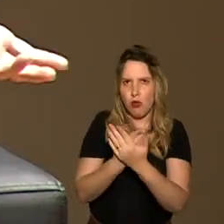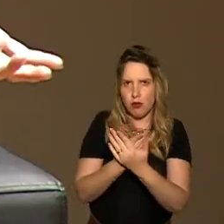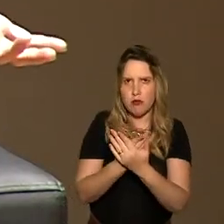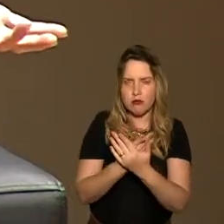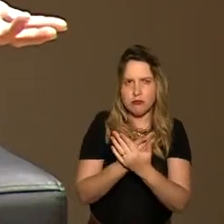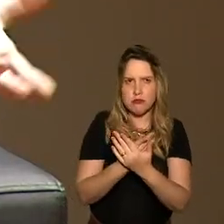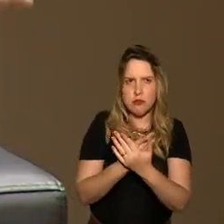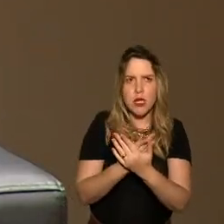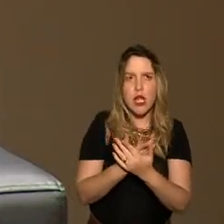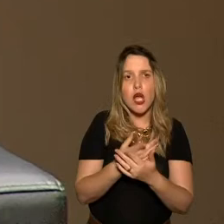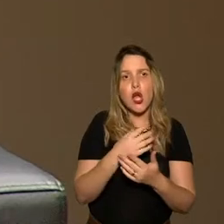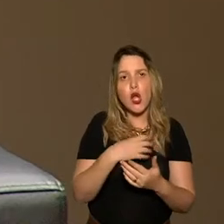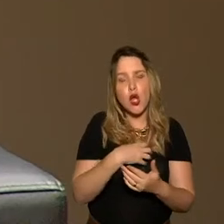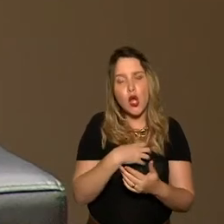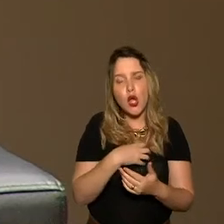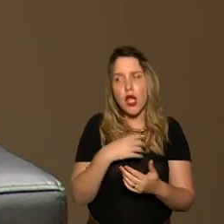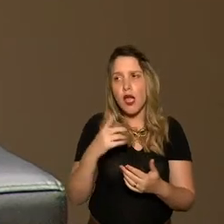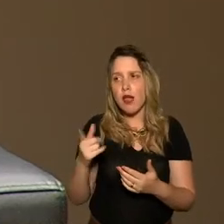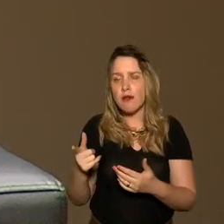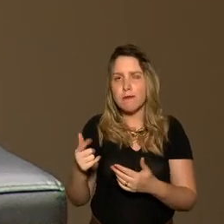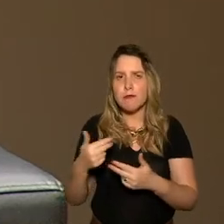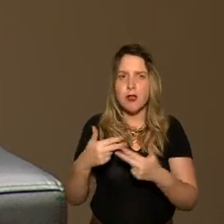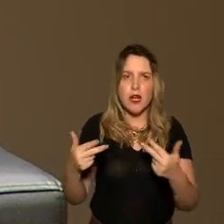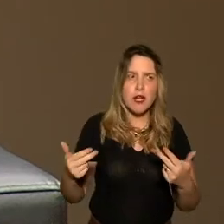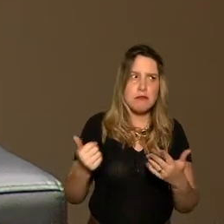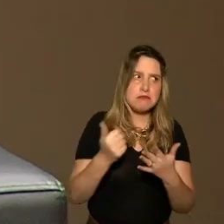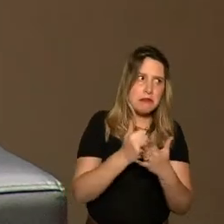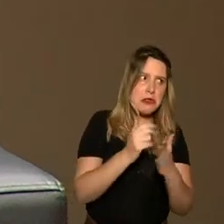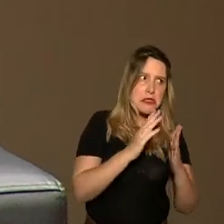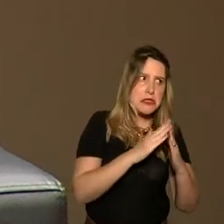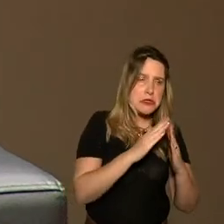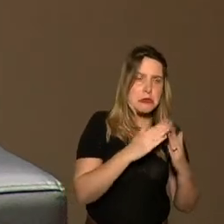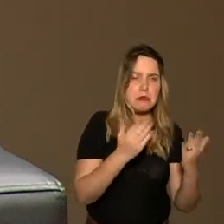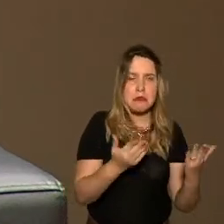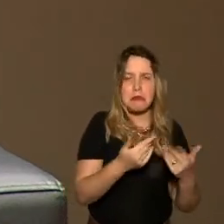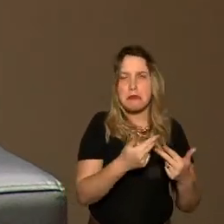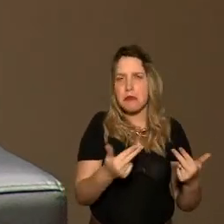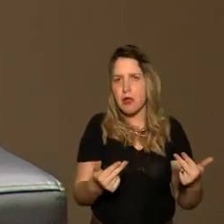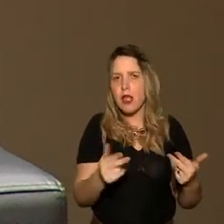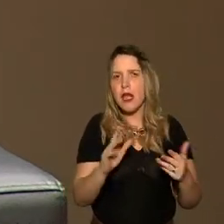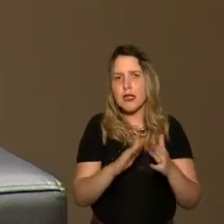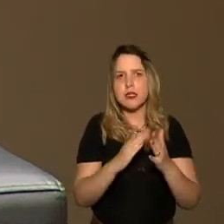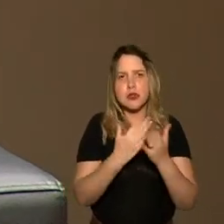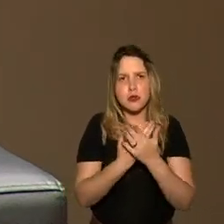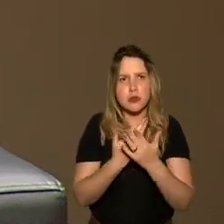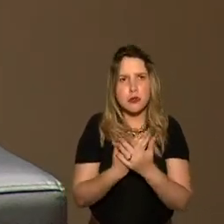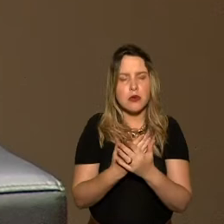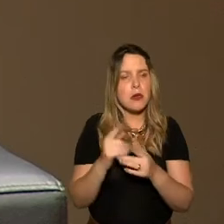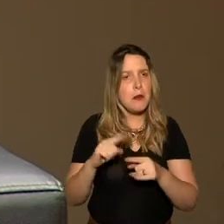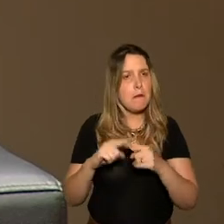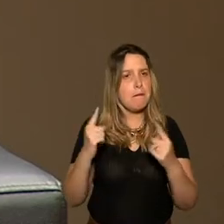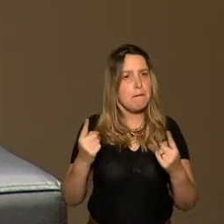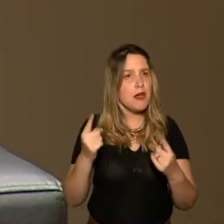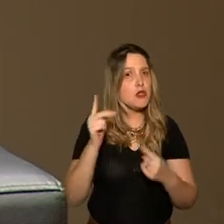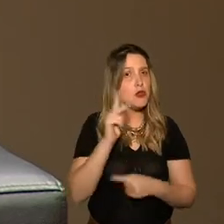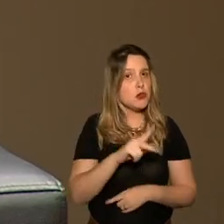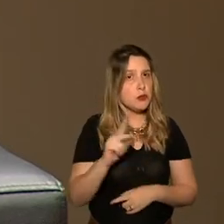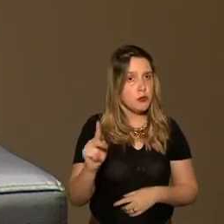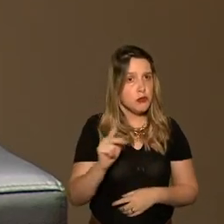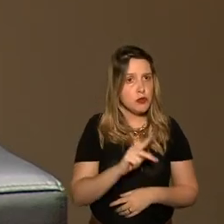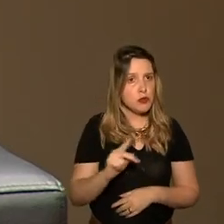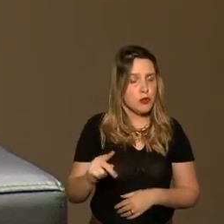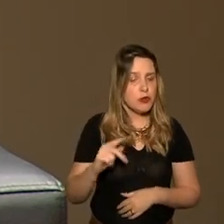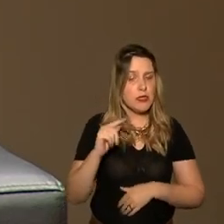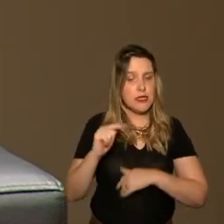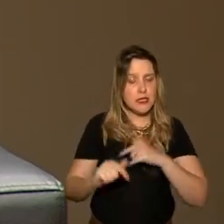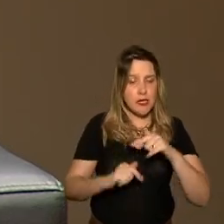tem uma exposição com obras de arte você não vai levar as obras de Atos para o ambiente da escola né mas um professor que está